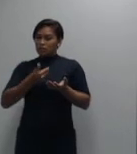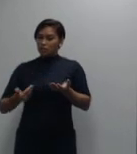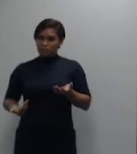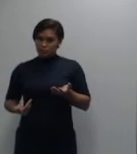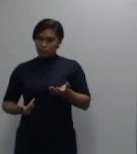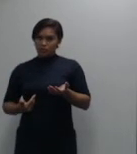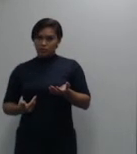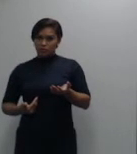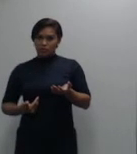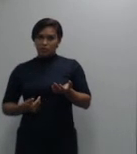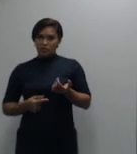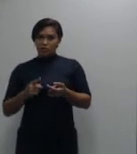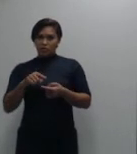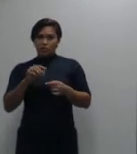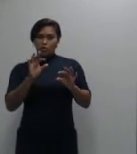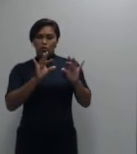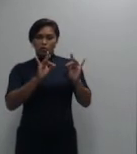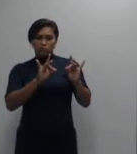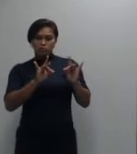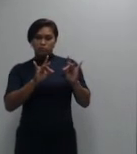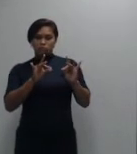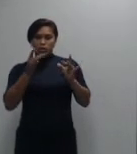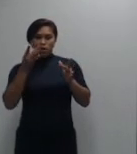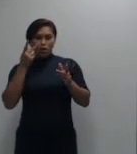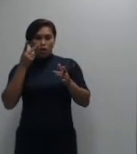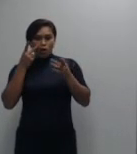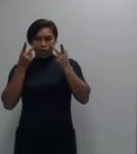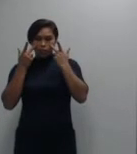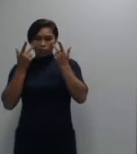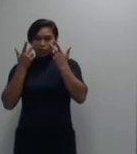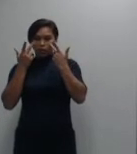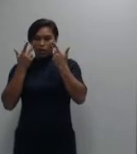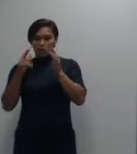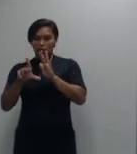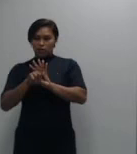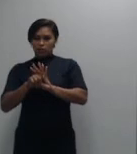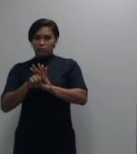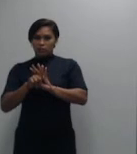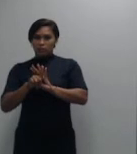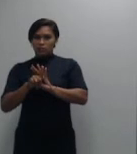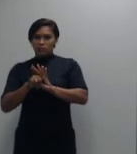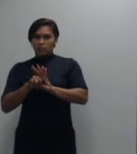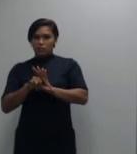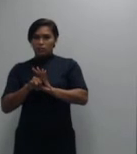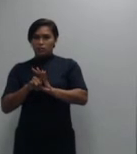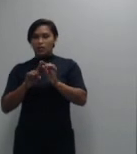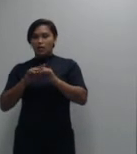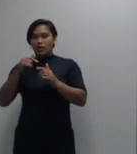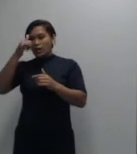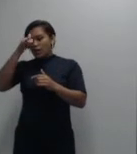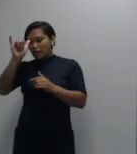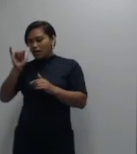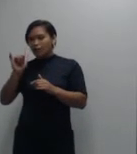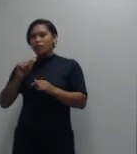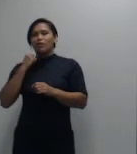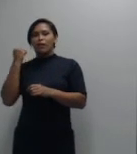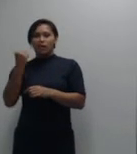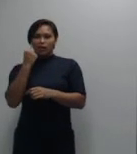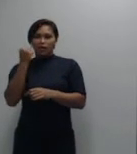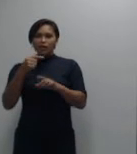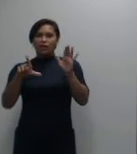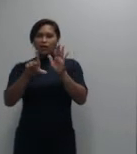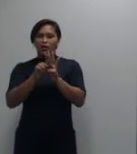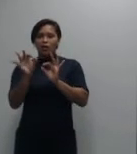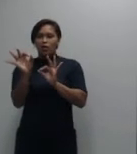onde flagrante flagrante ilegitimidade e para ele tá grave lesão à